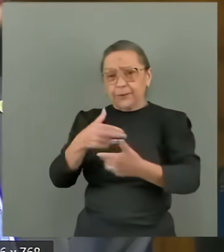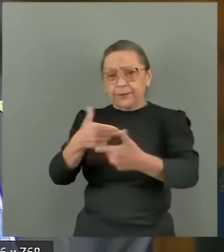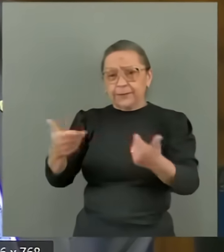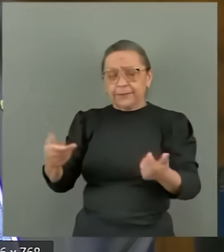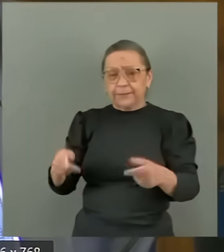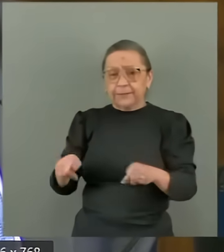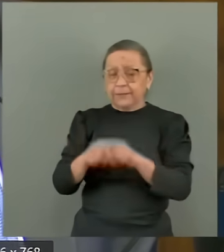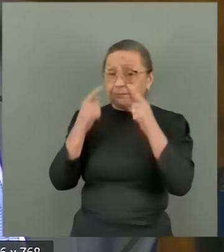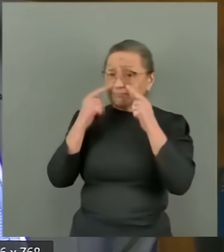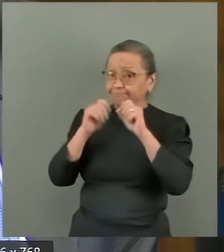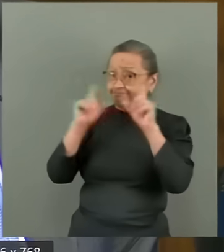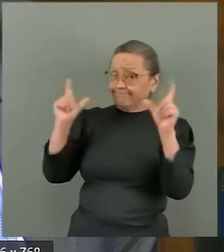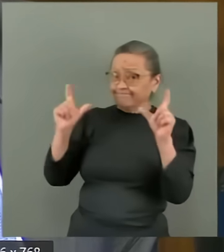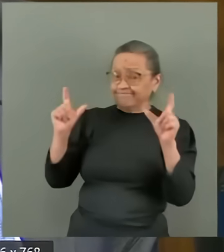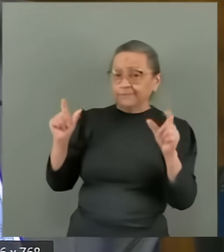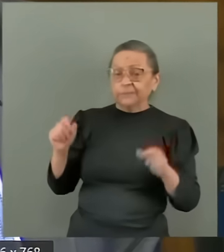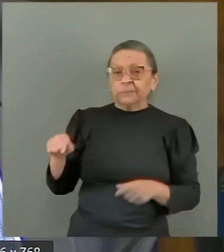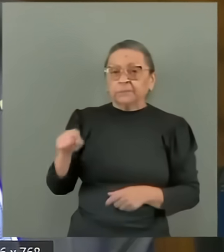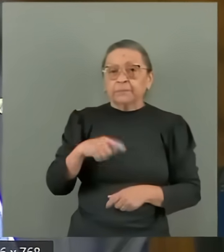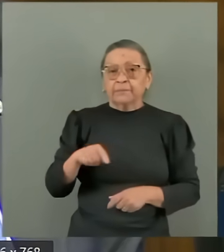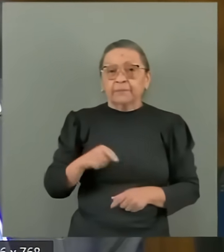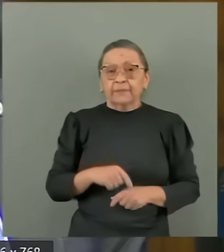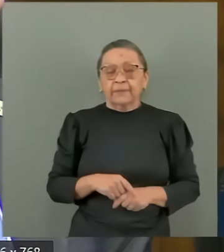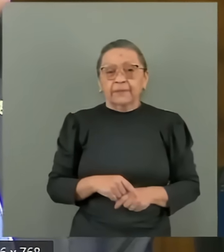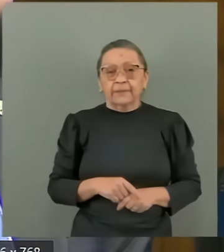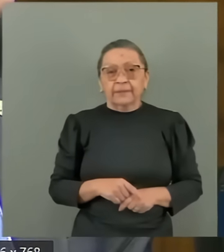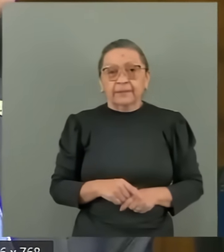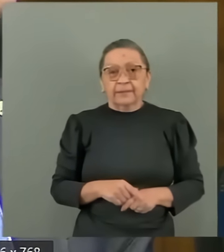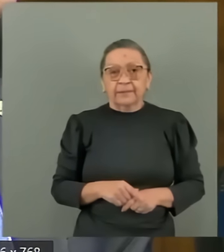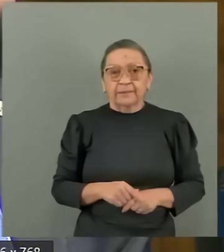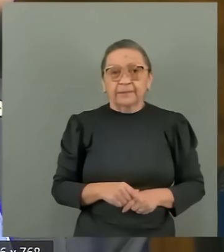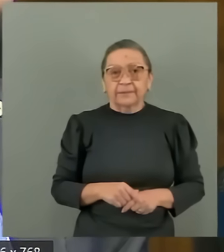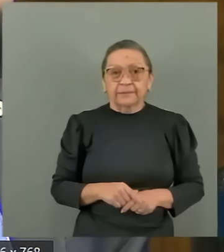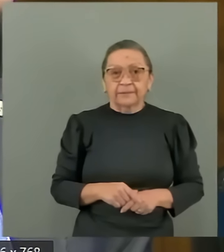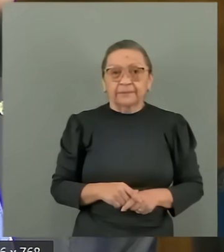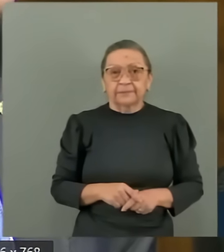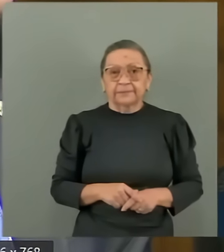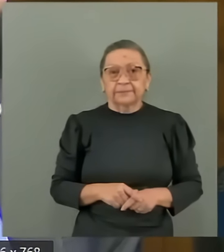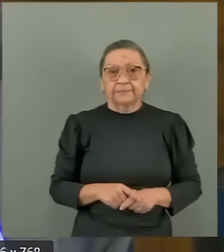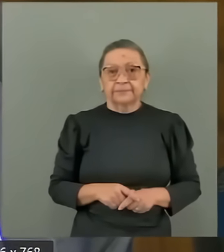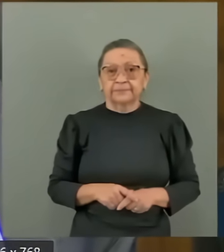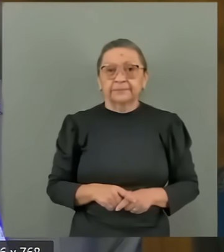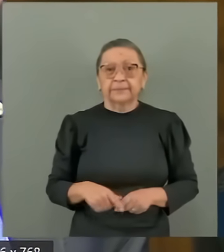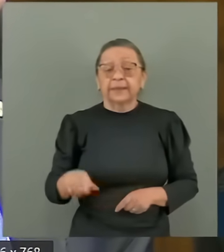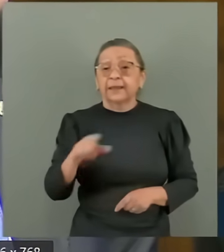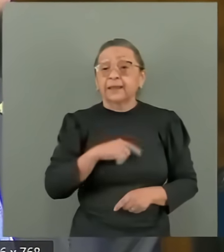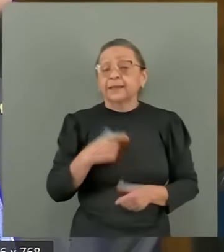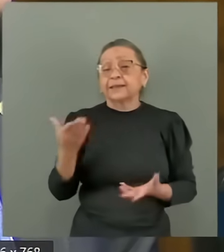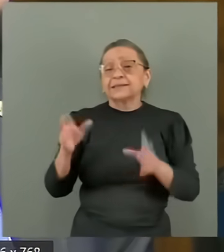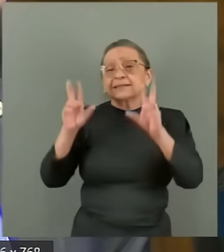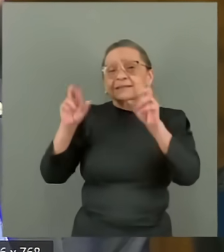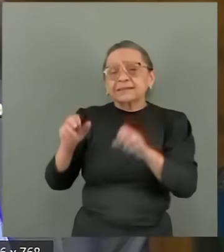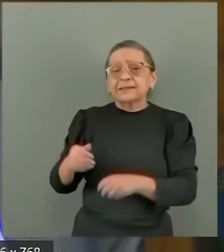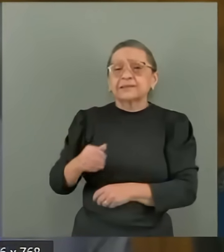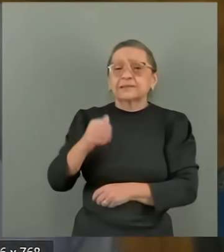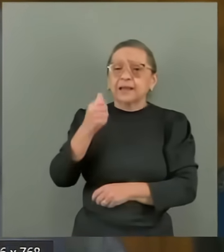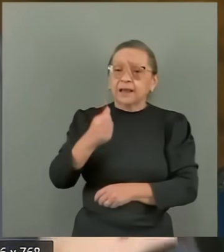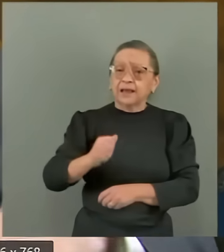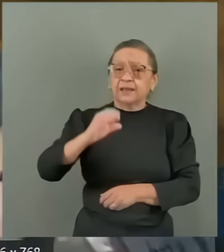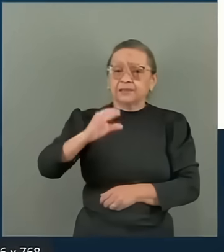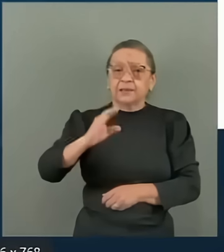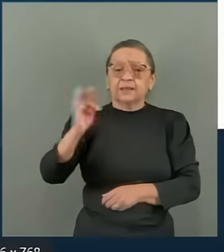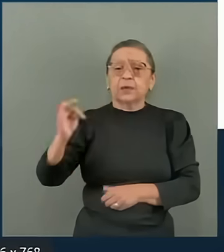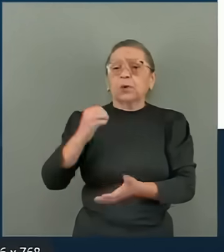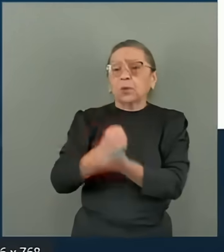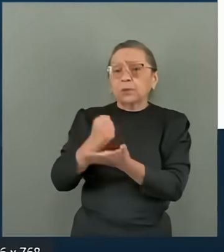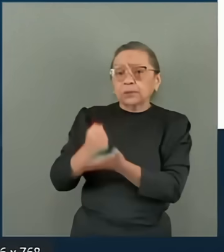chama atenção, que é justamente essa questão das ACTs. Veja que